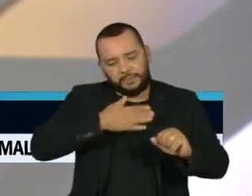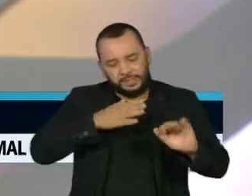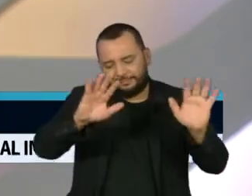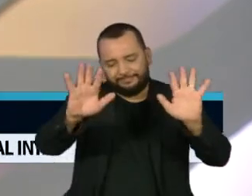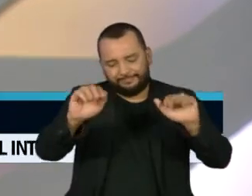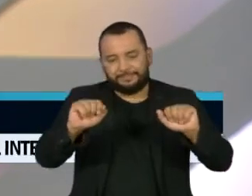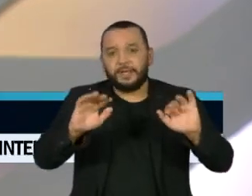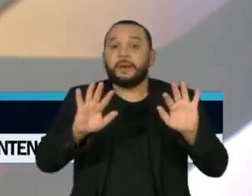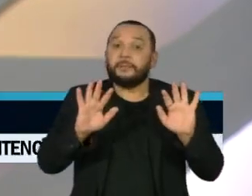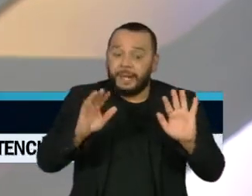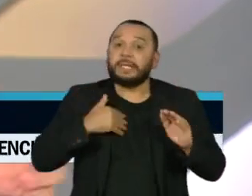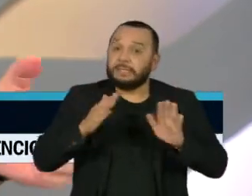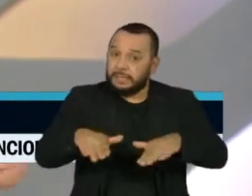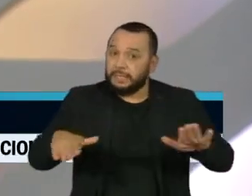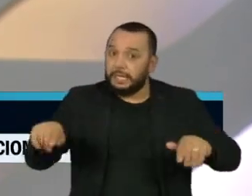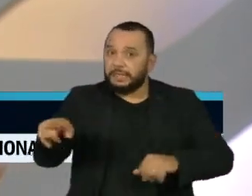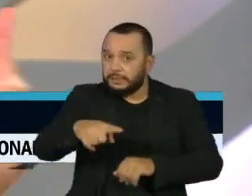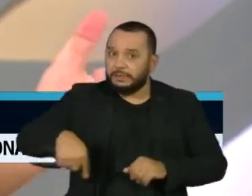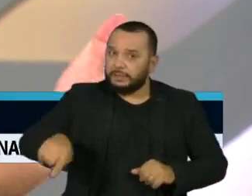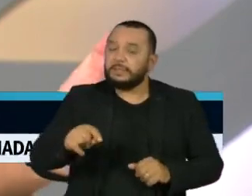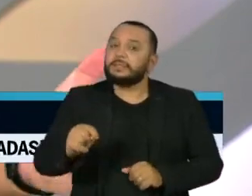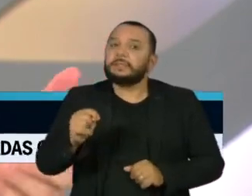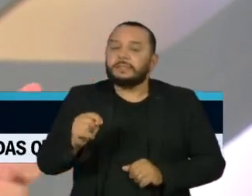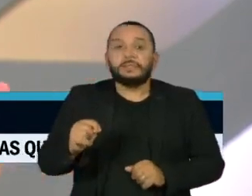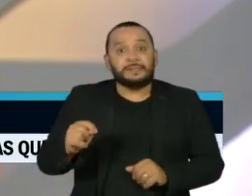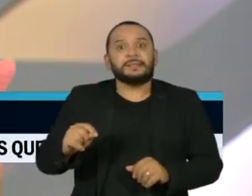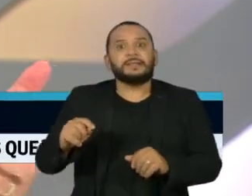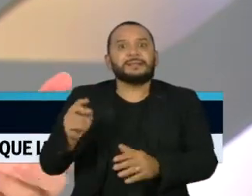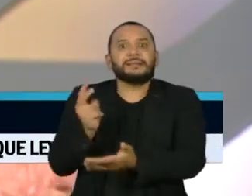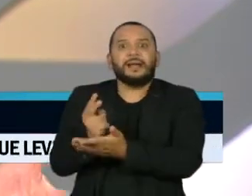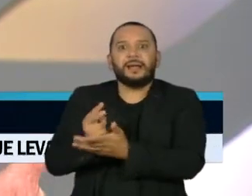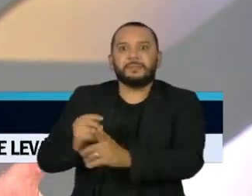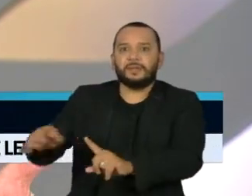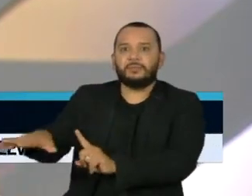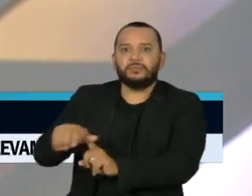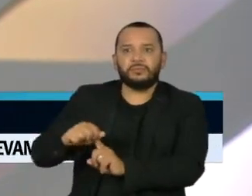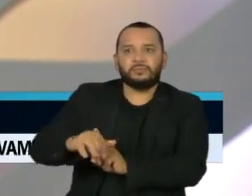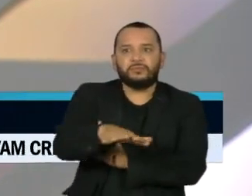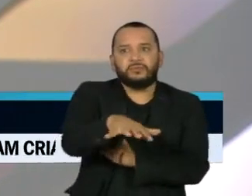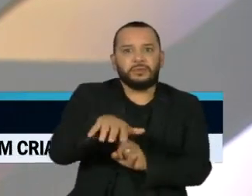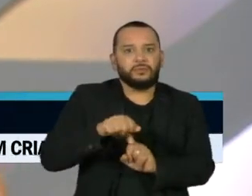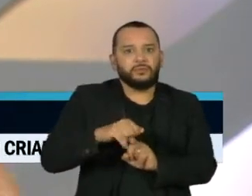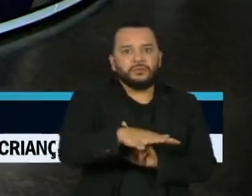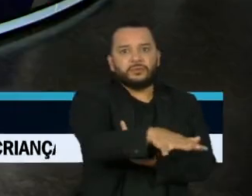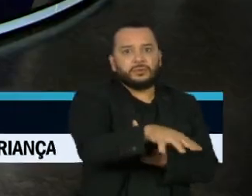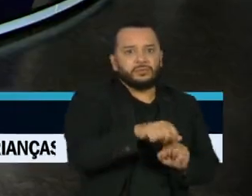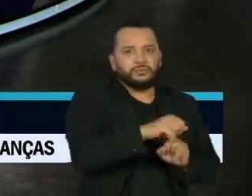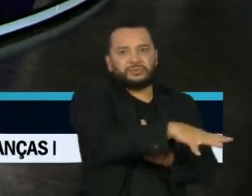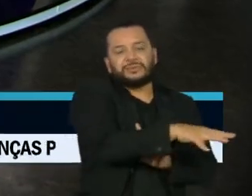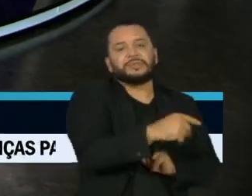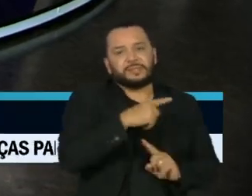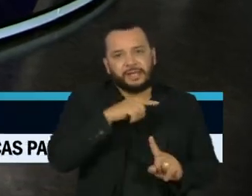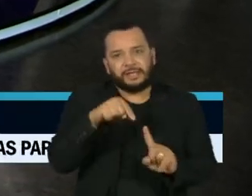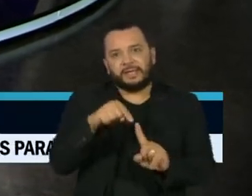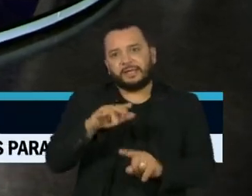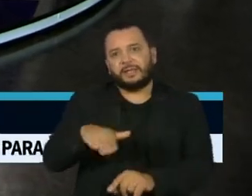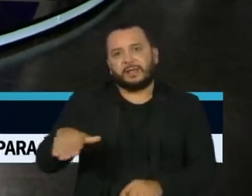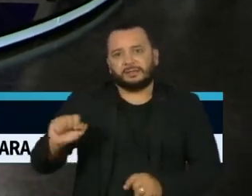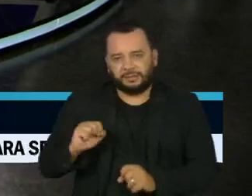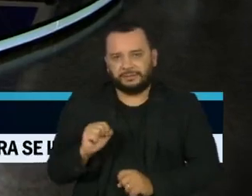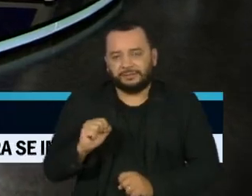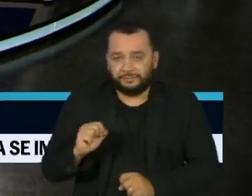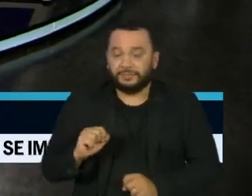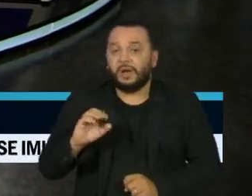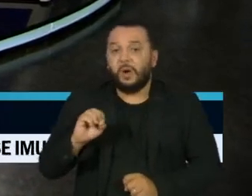e as mais as crianças desempenho muito um papel para circulação do vírus e nós tão como E aí homem como